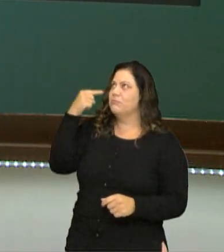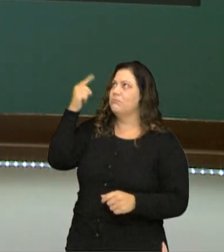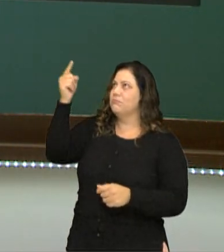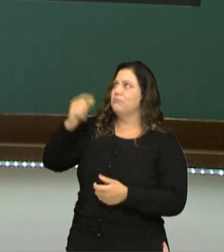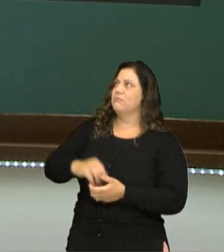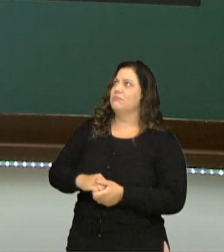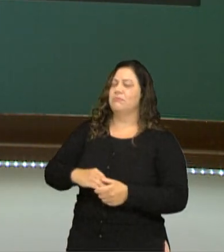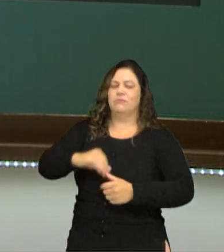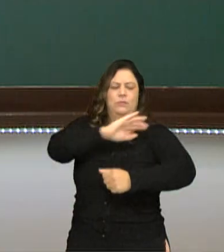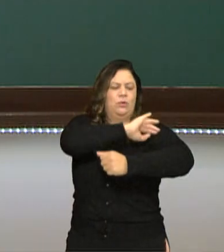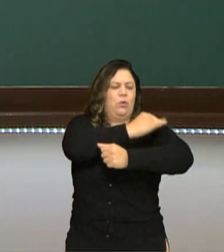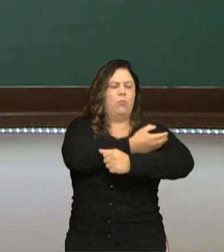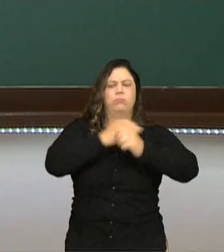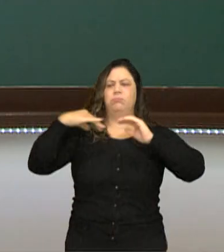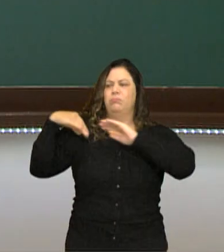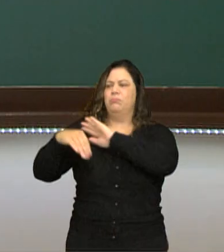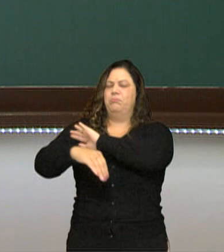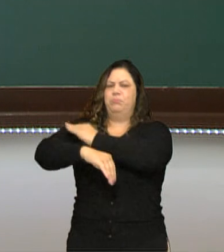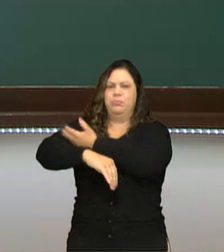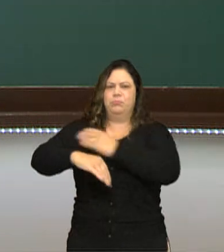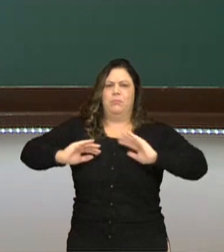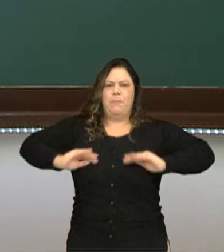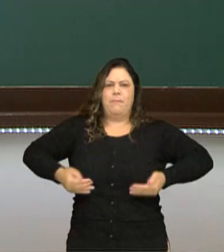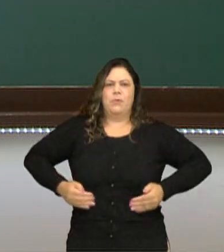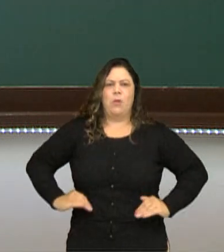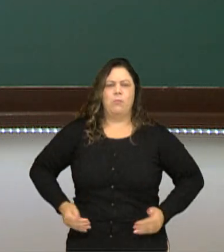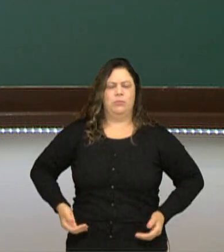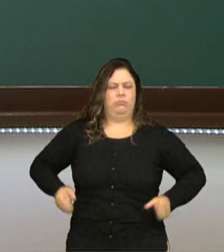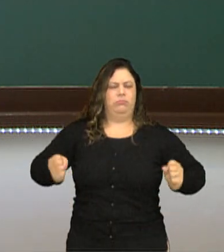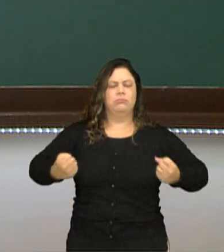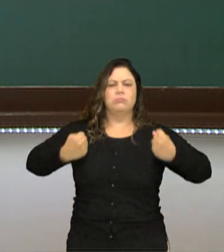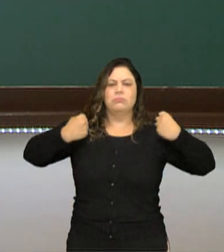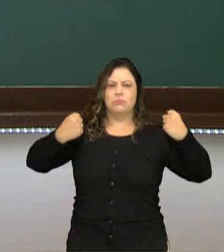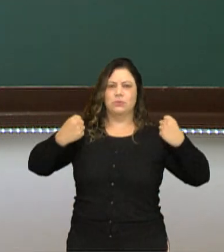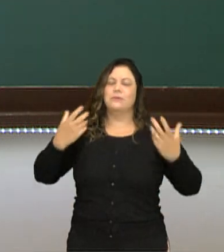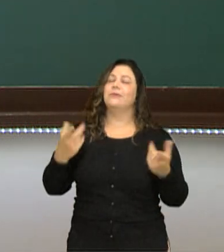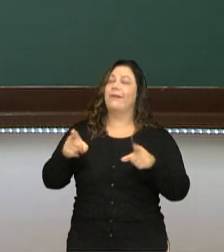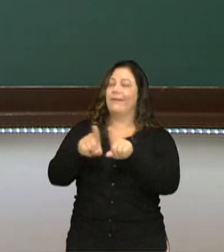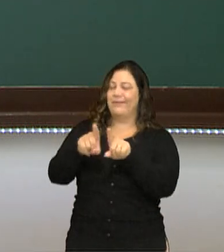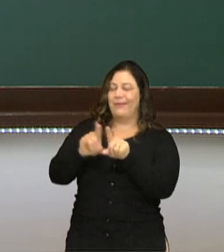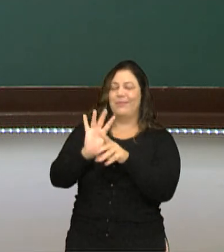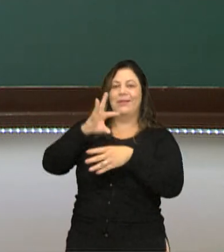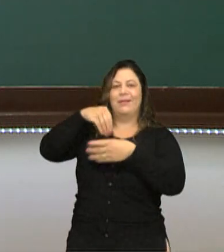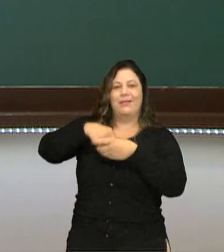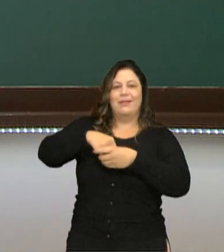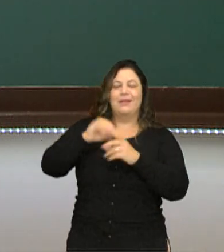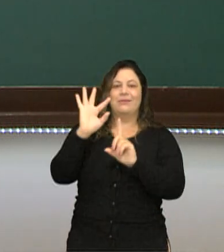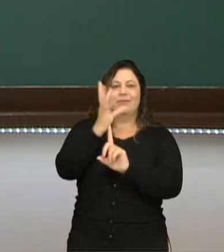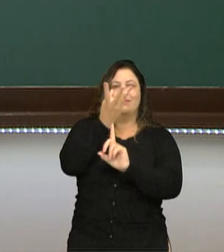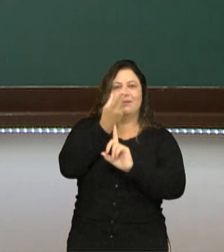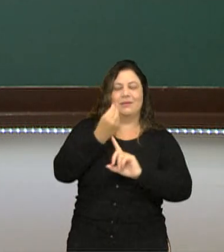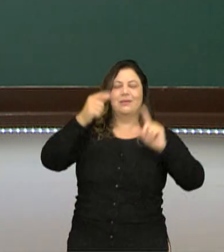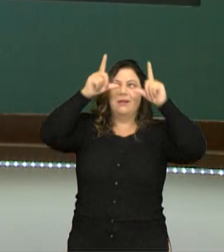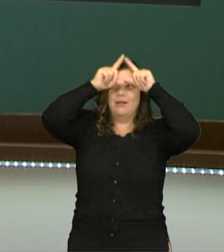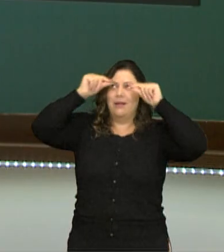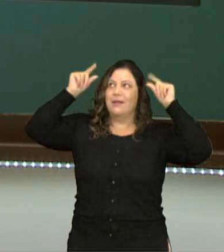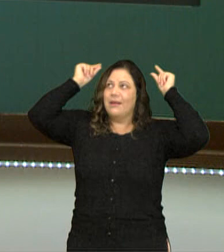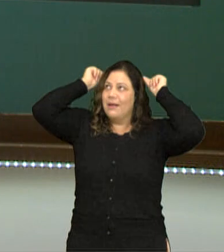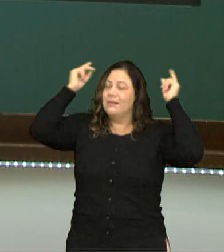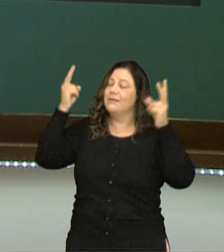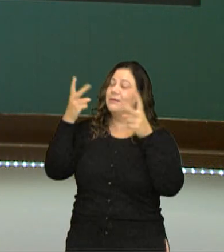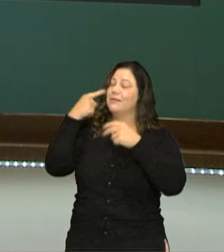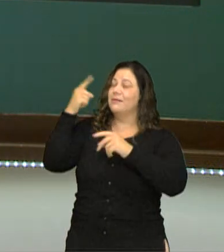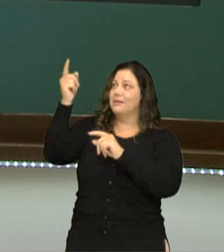né, musculosos dos guerreiros também estavam presentes na arte grega. E vai aparecer também nessas pinturas feitas,